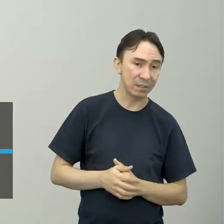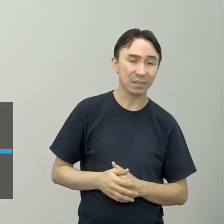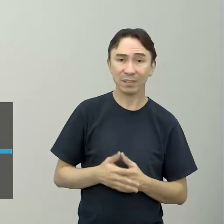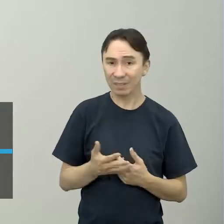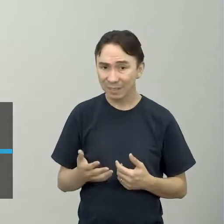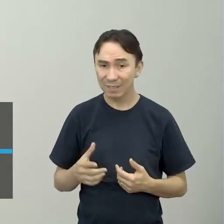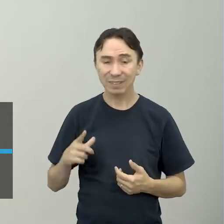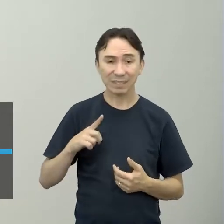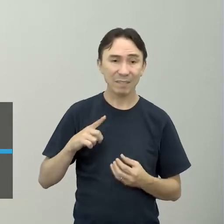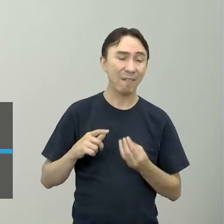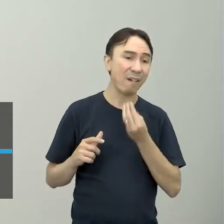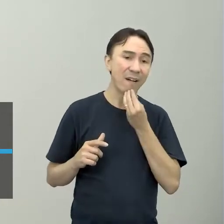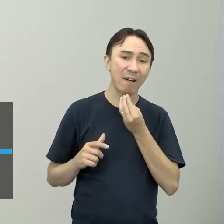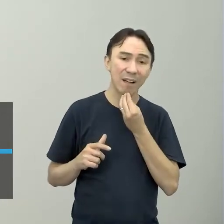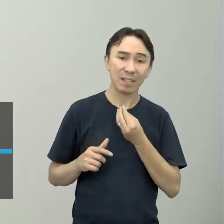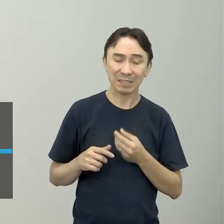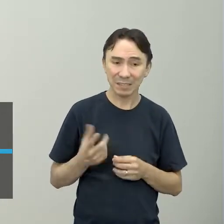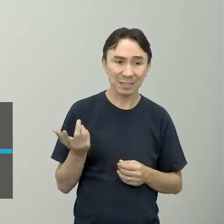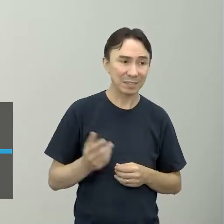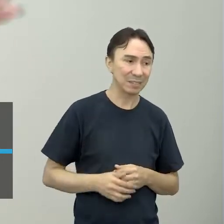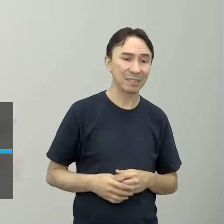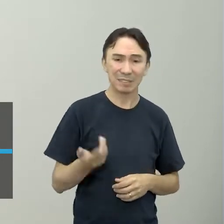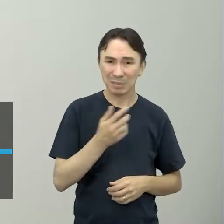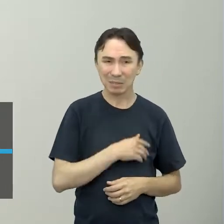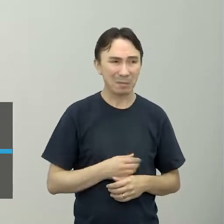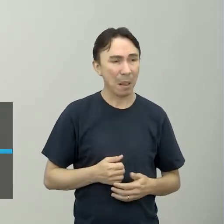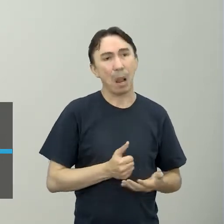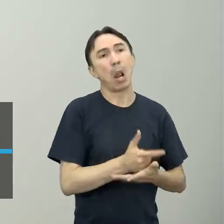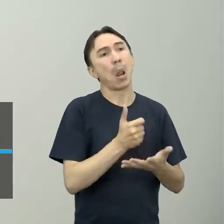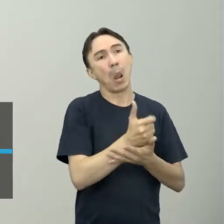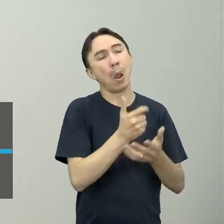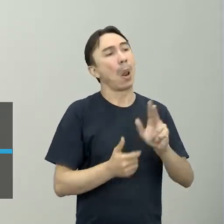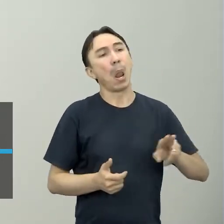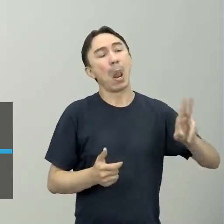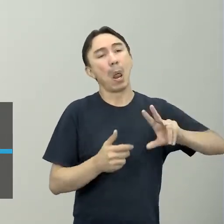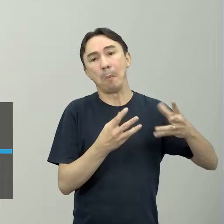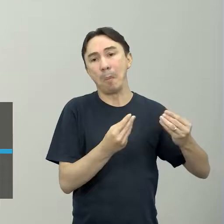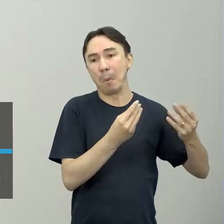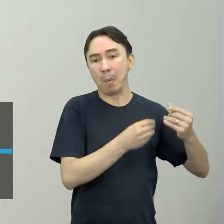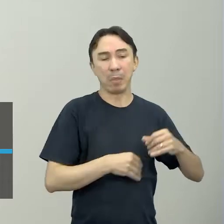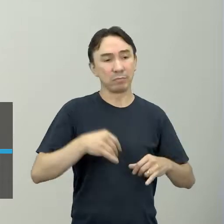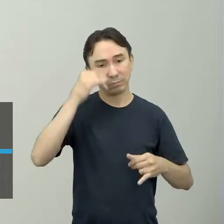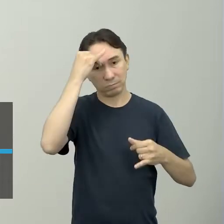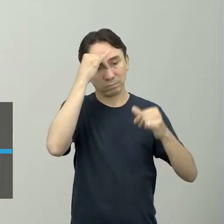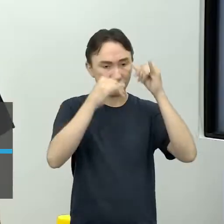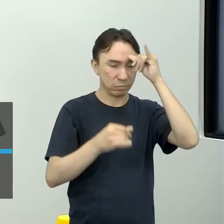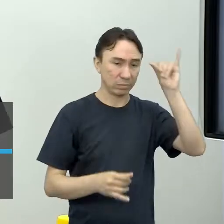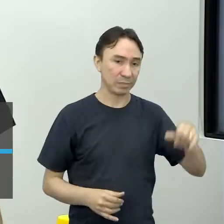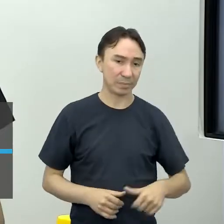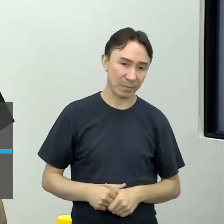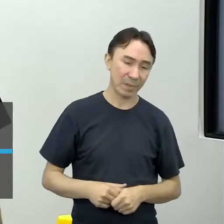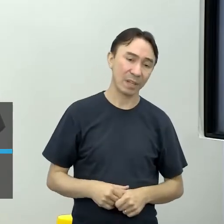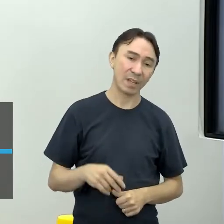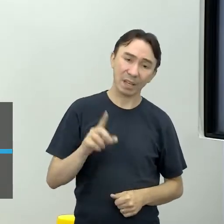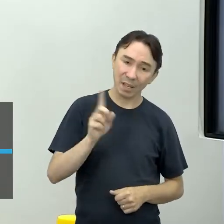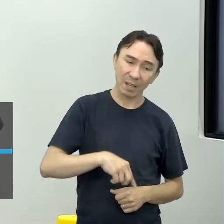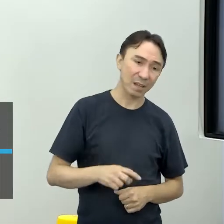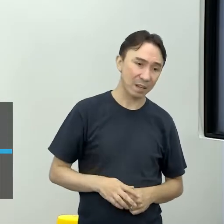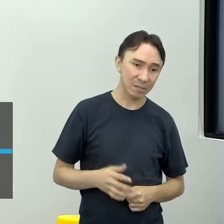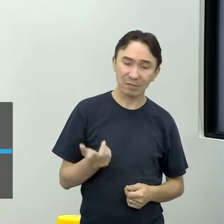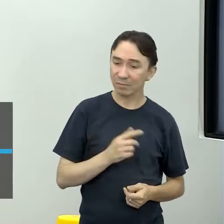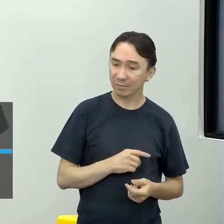esse consumo exacerbado, né, esse consumo maluco que a gente vive aí. É pensar na economia circular, né? Que seria